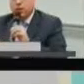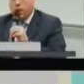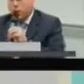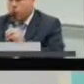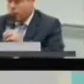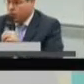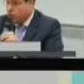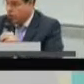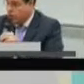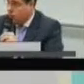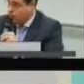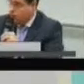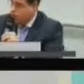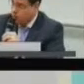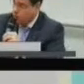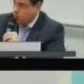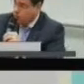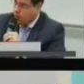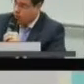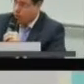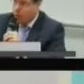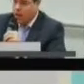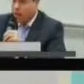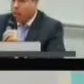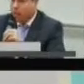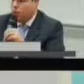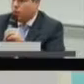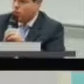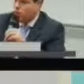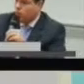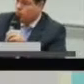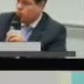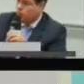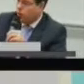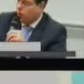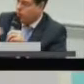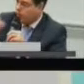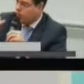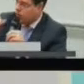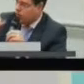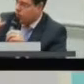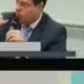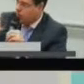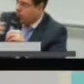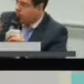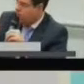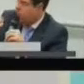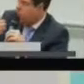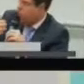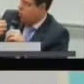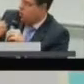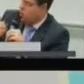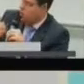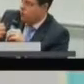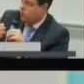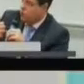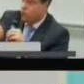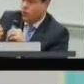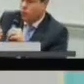estratégicos. O orçamento dos estados e municípios, que em média está 14% de aplicação nos